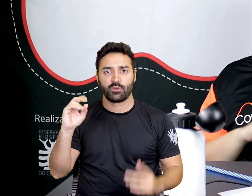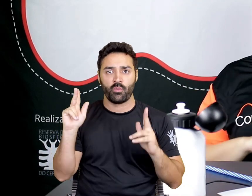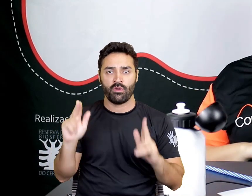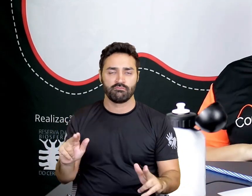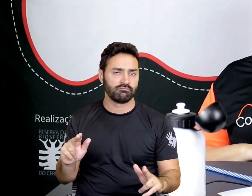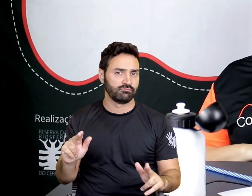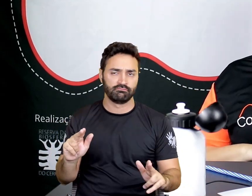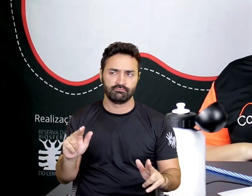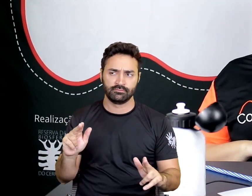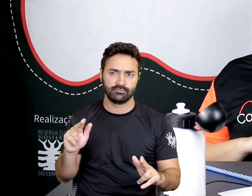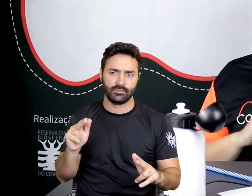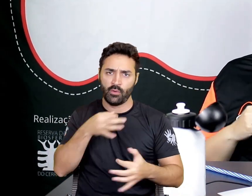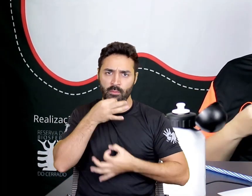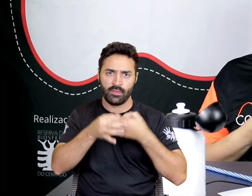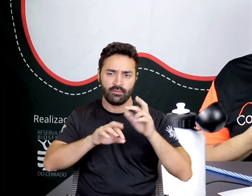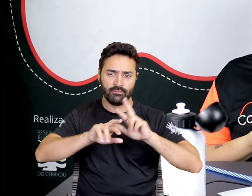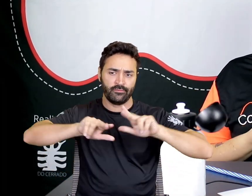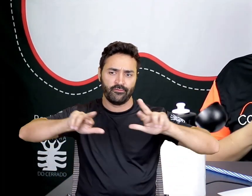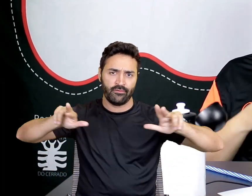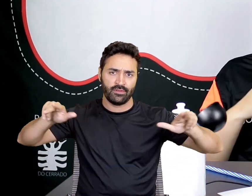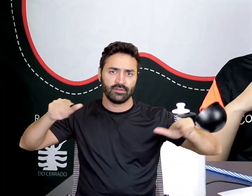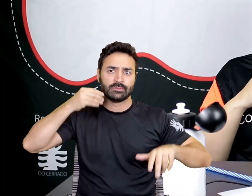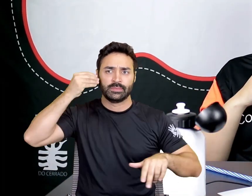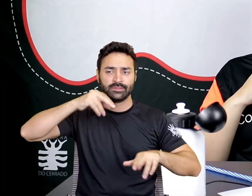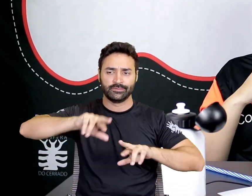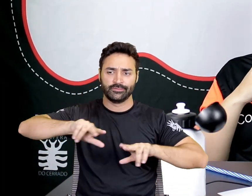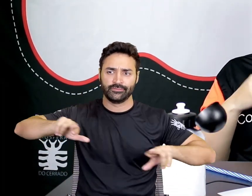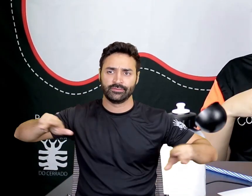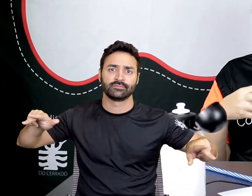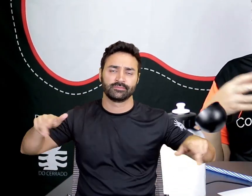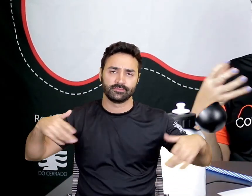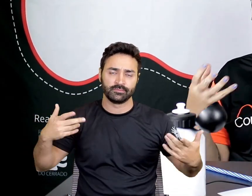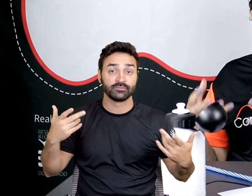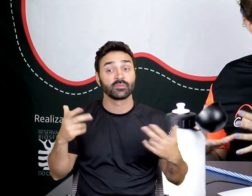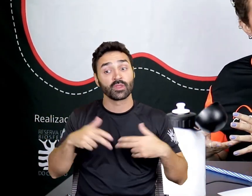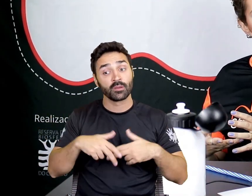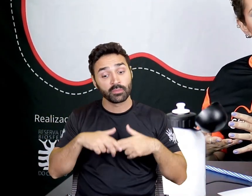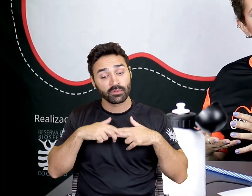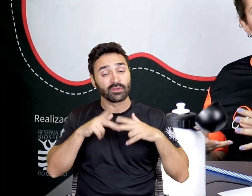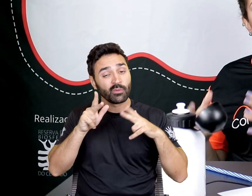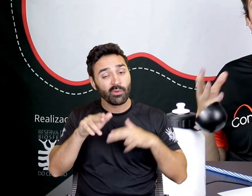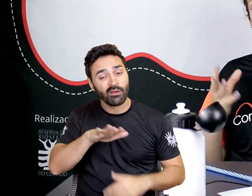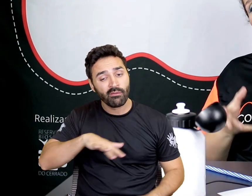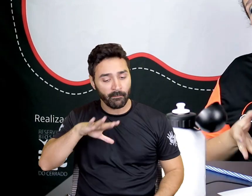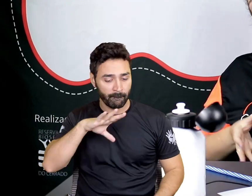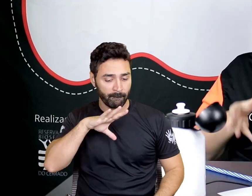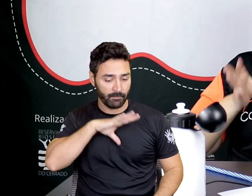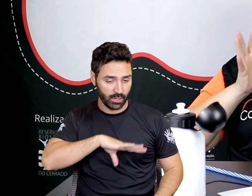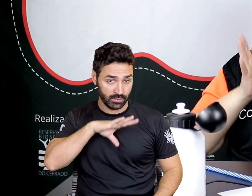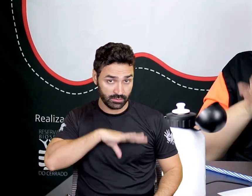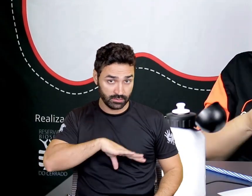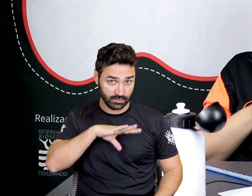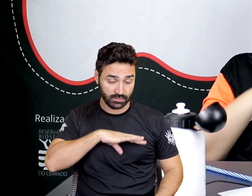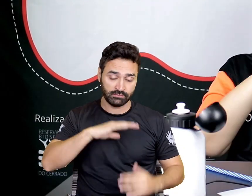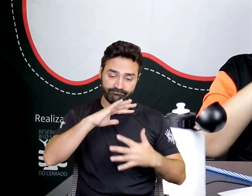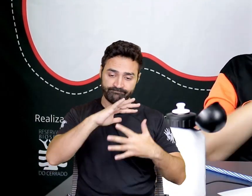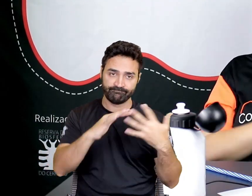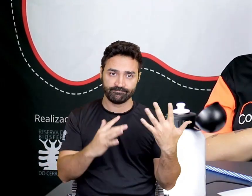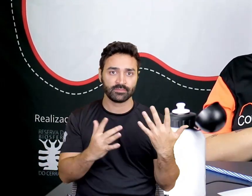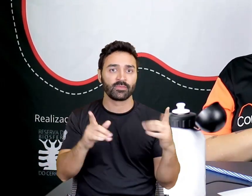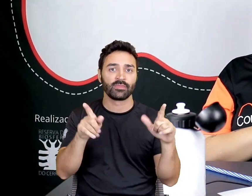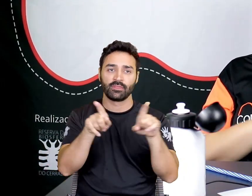diferenciada. Então, o que acontece? Assim como no português, a língua de sinais também